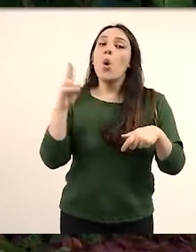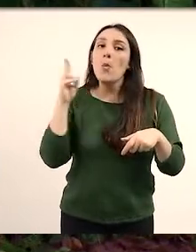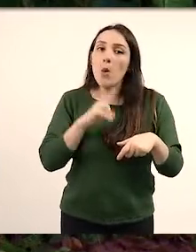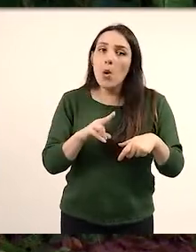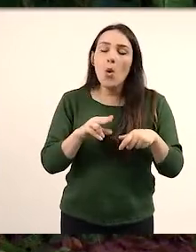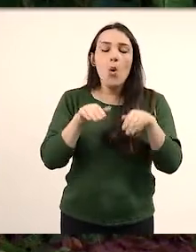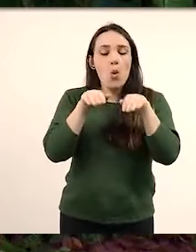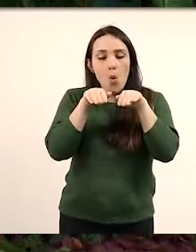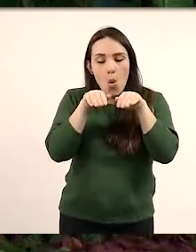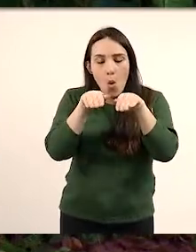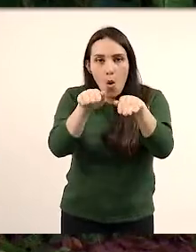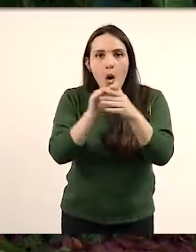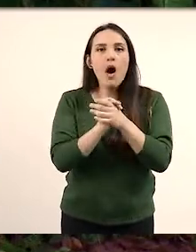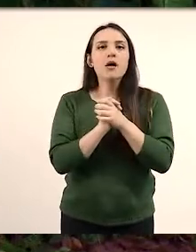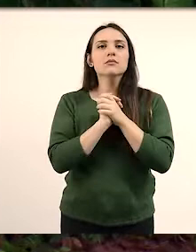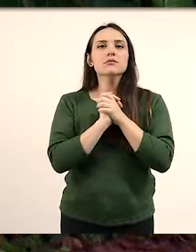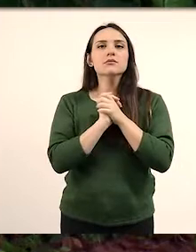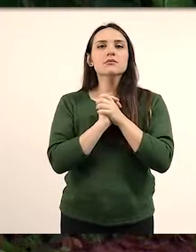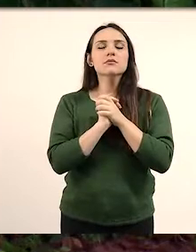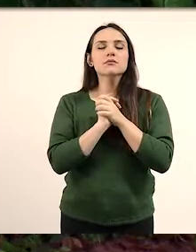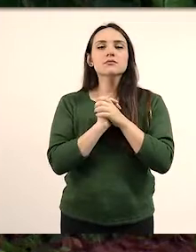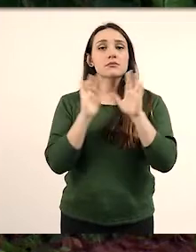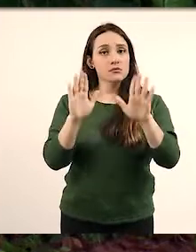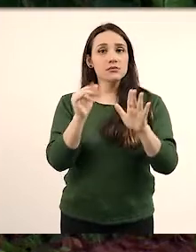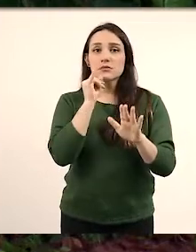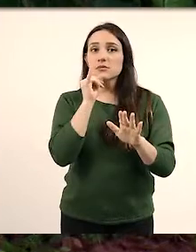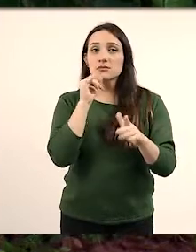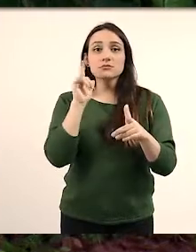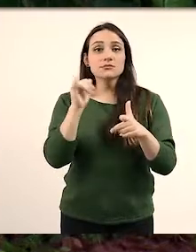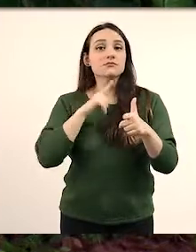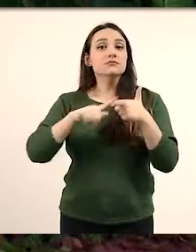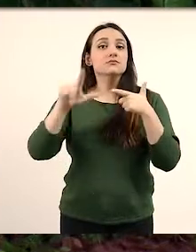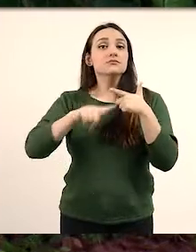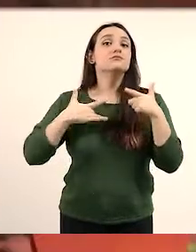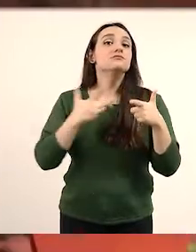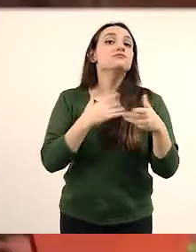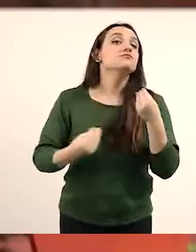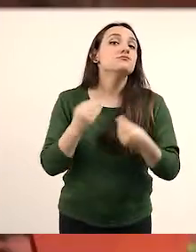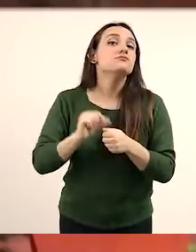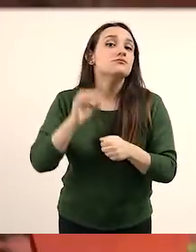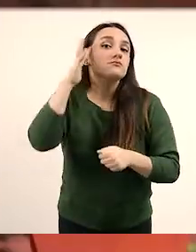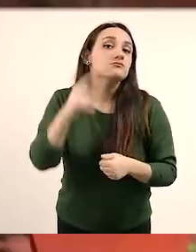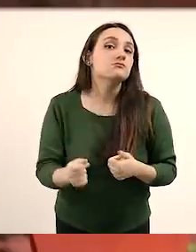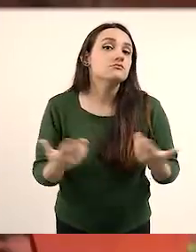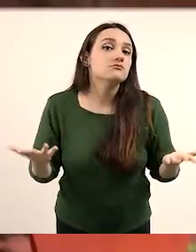comum, concorrente. Isso. Para as crises sanitárias, o que a Constituição diz?